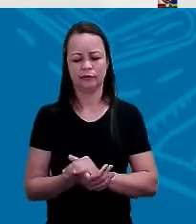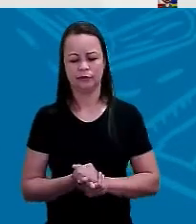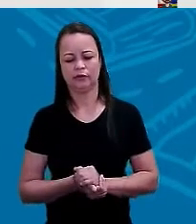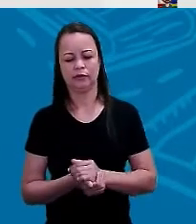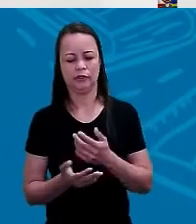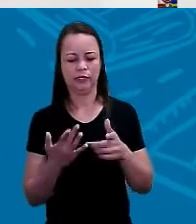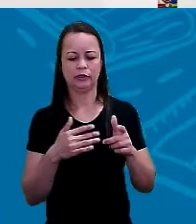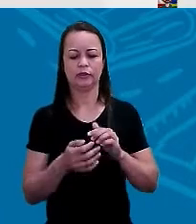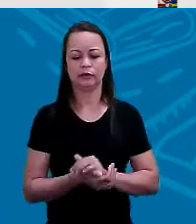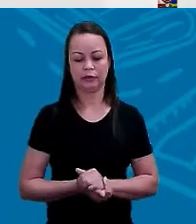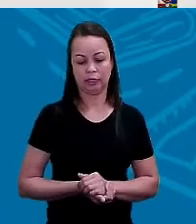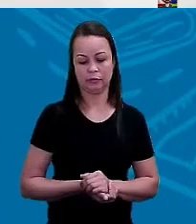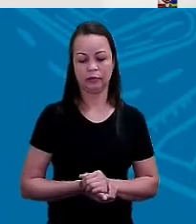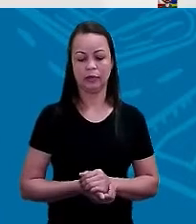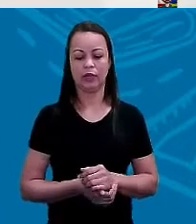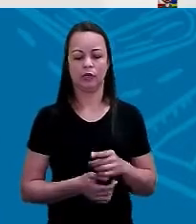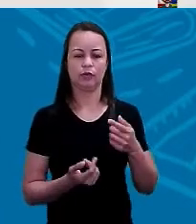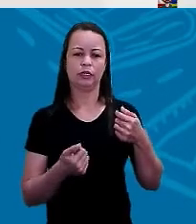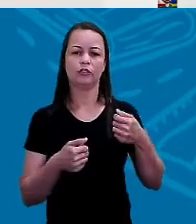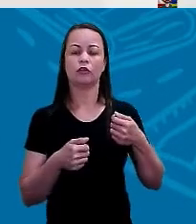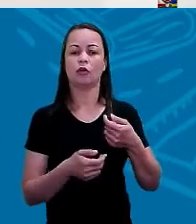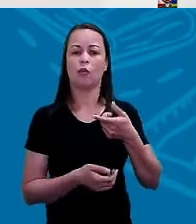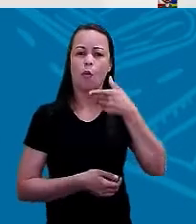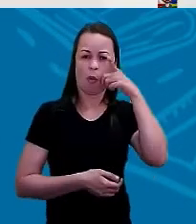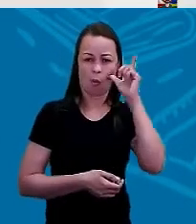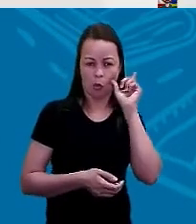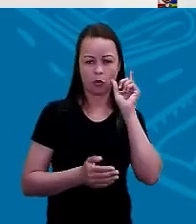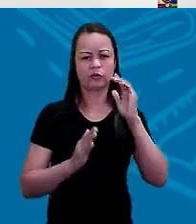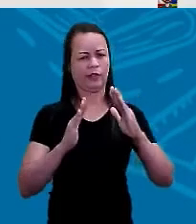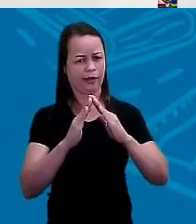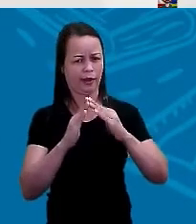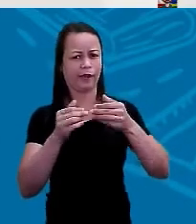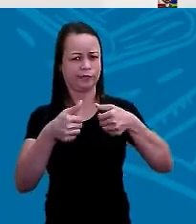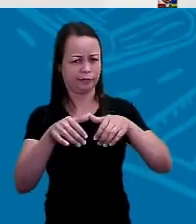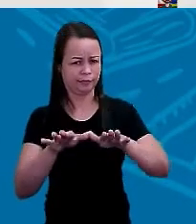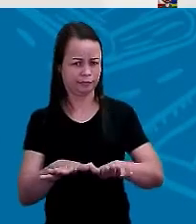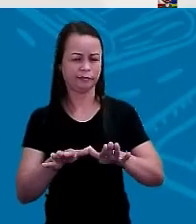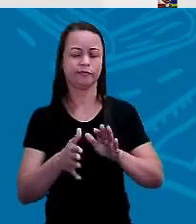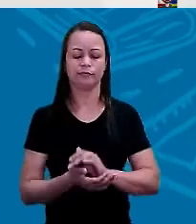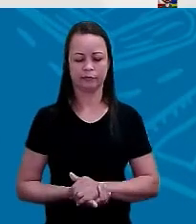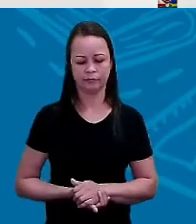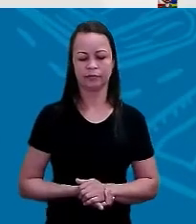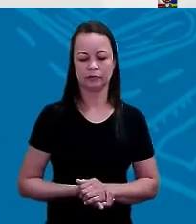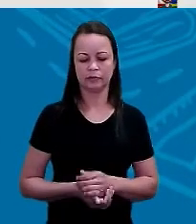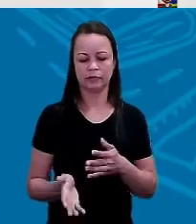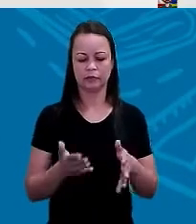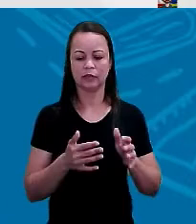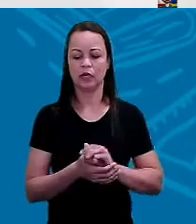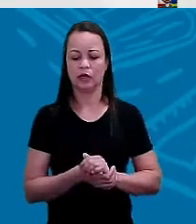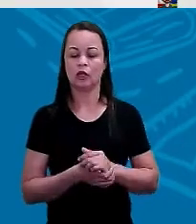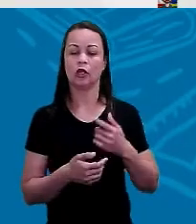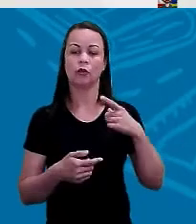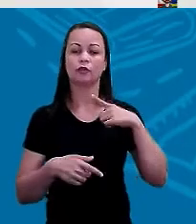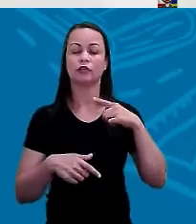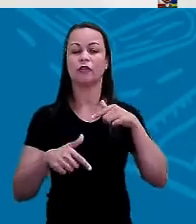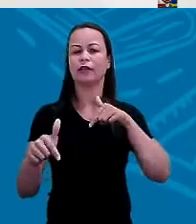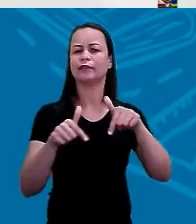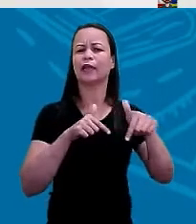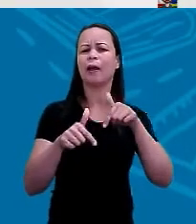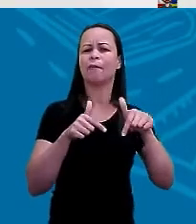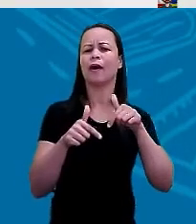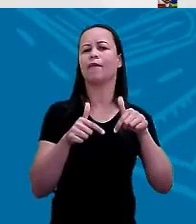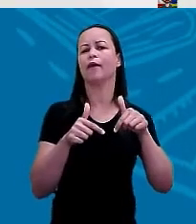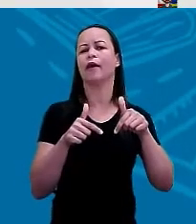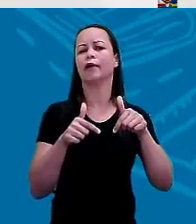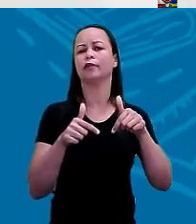home yesterday. Eu estava em casa ontem. I was doing home office. Eu estava fazendo home office. Ó, na pandemia